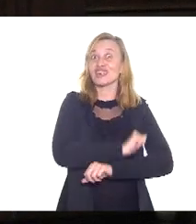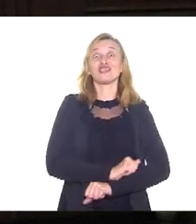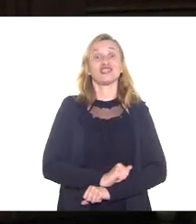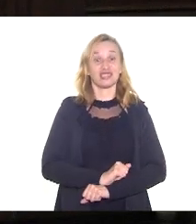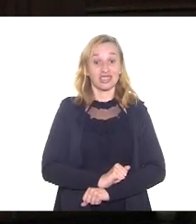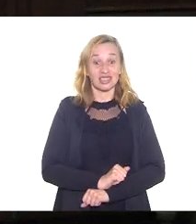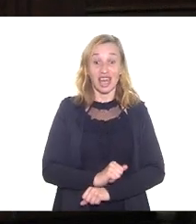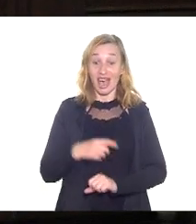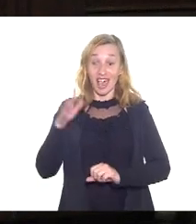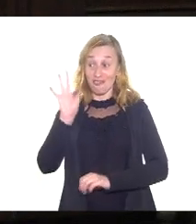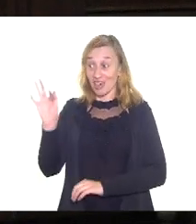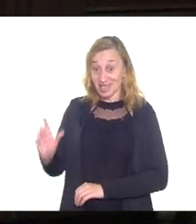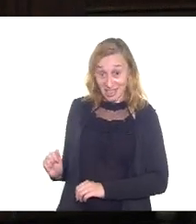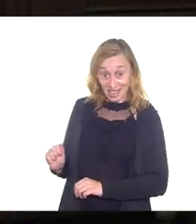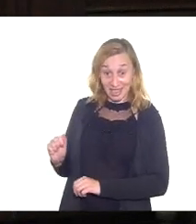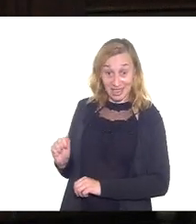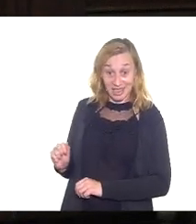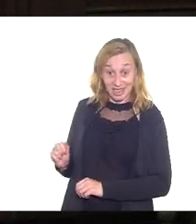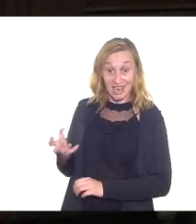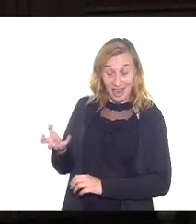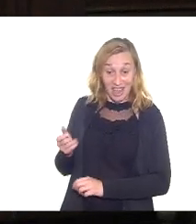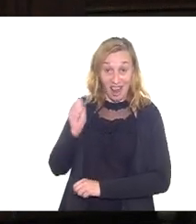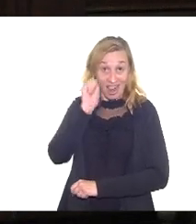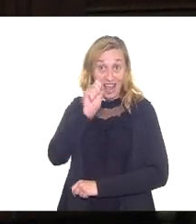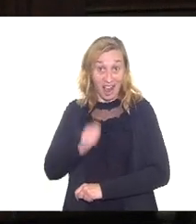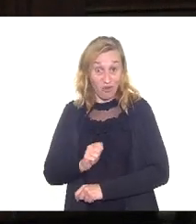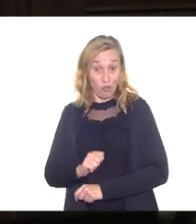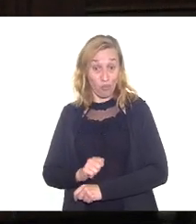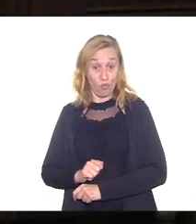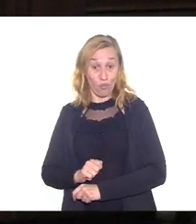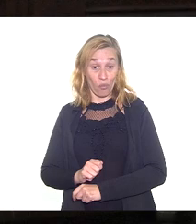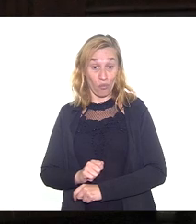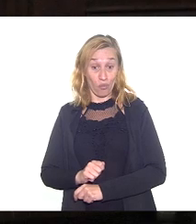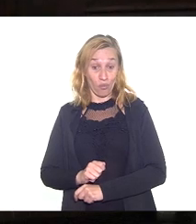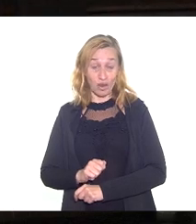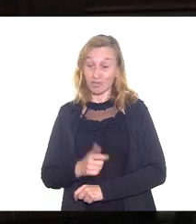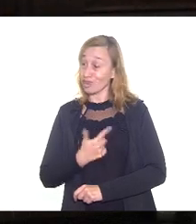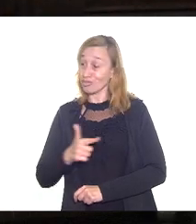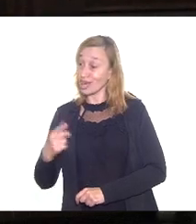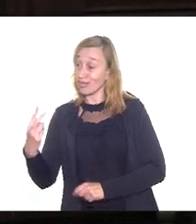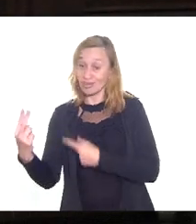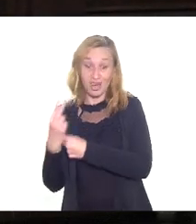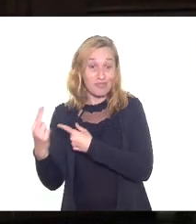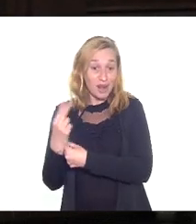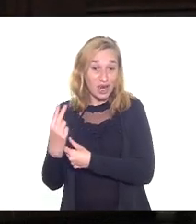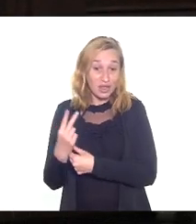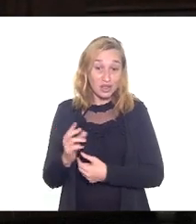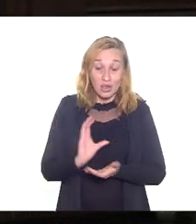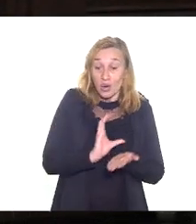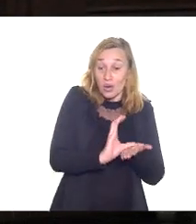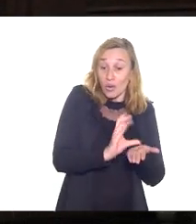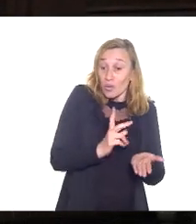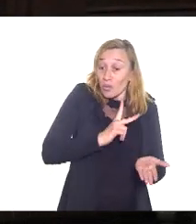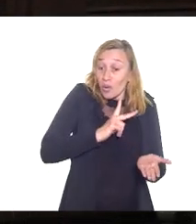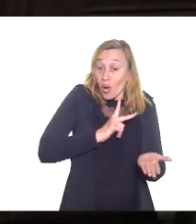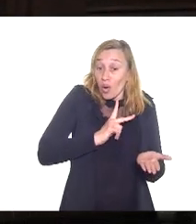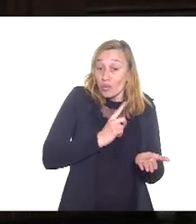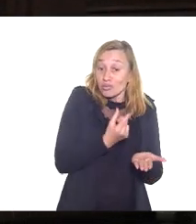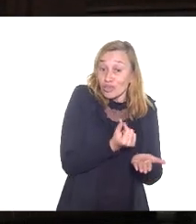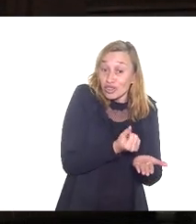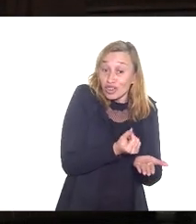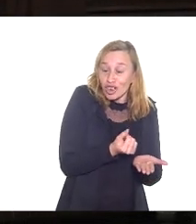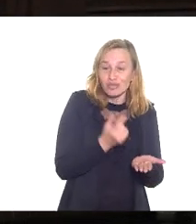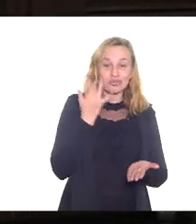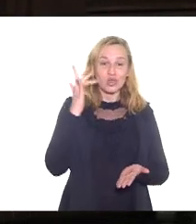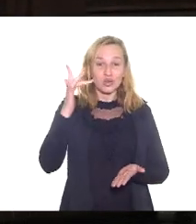A Fazenda quer fazer o leilão sem empréstimo, com o próprio recurso do Tesouro. E já